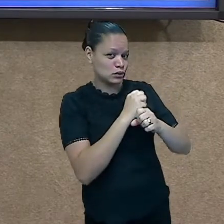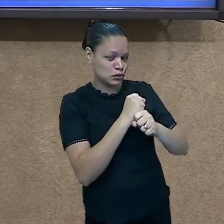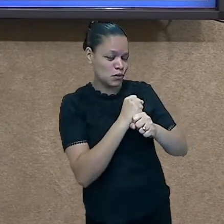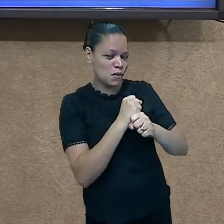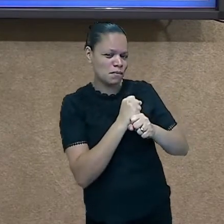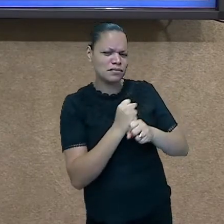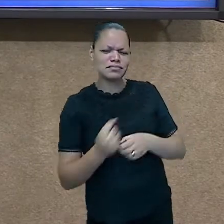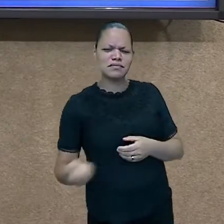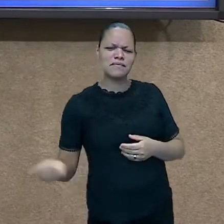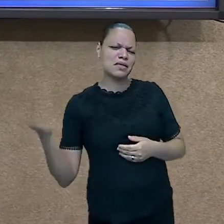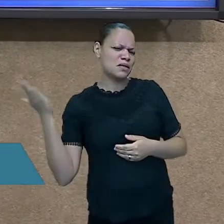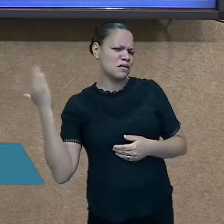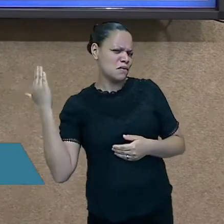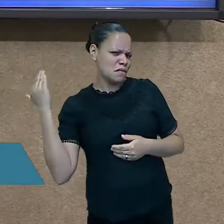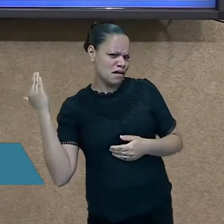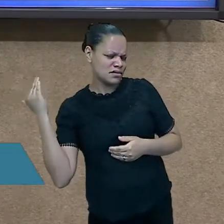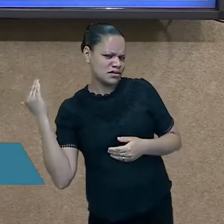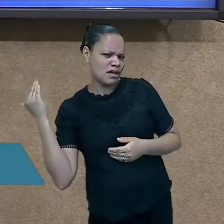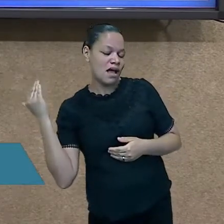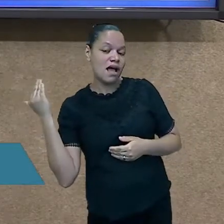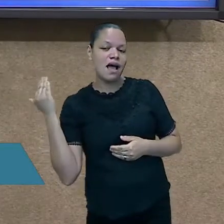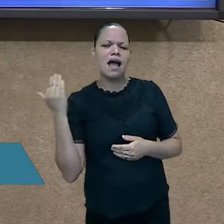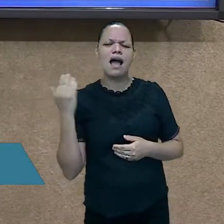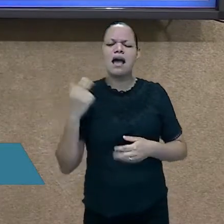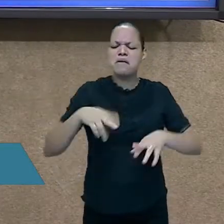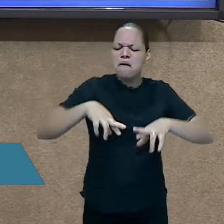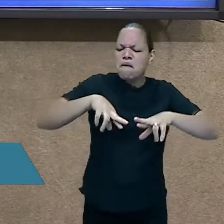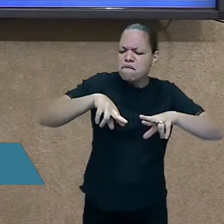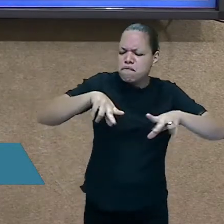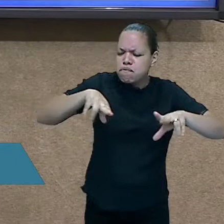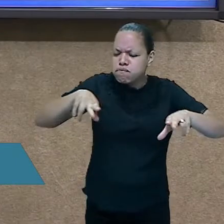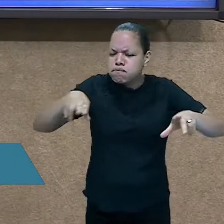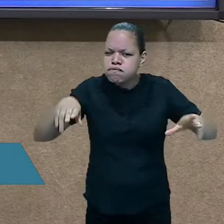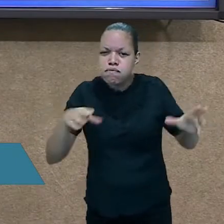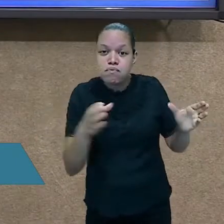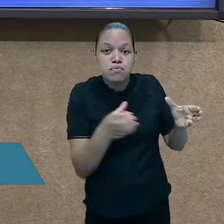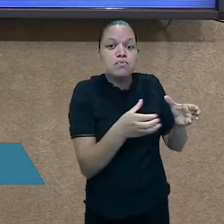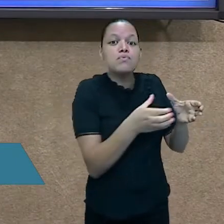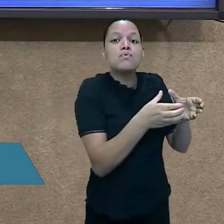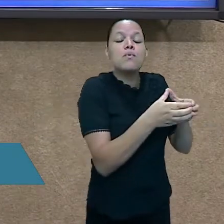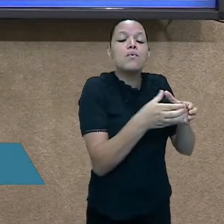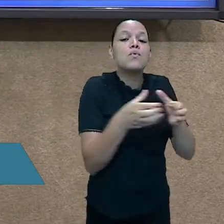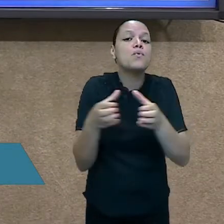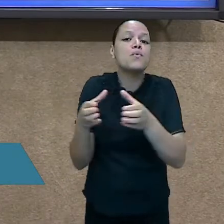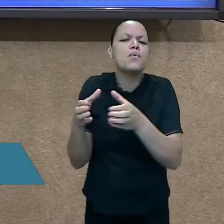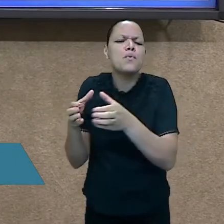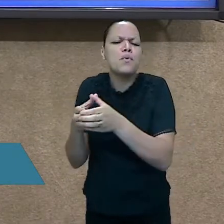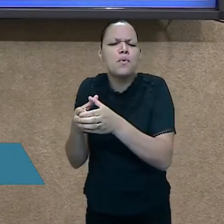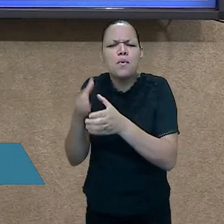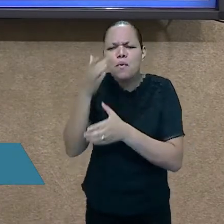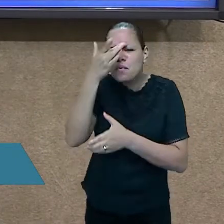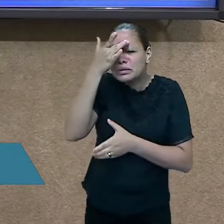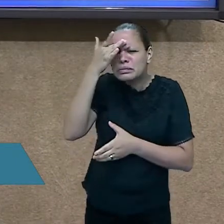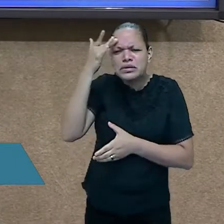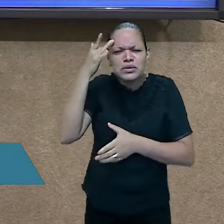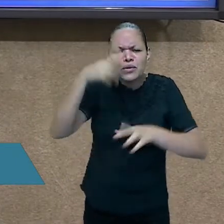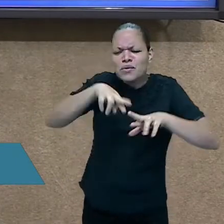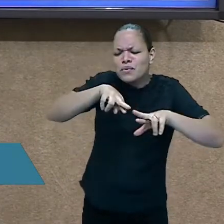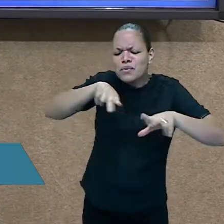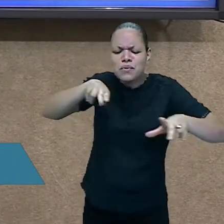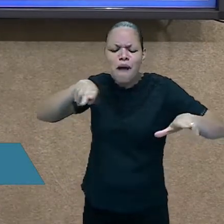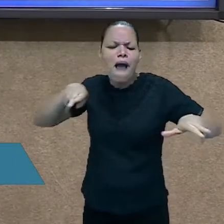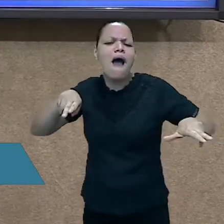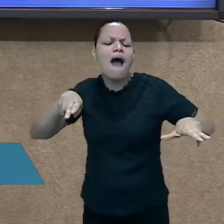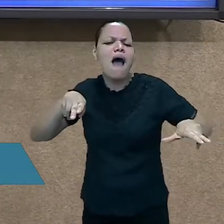civilização egípcia e também a civilização romana, eles necessitavam de quê? De um sistema